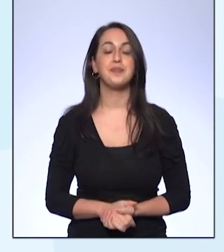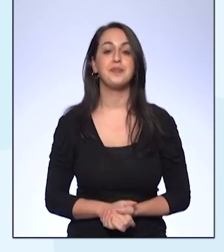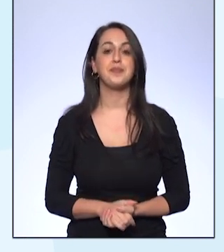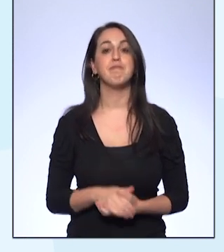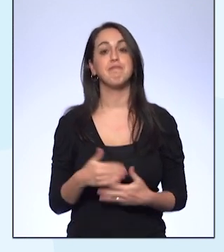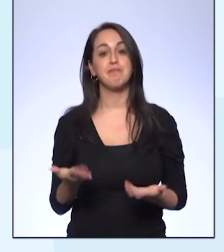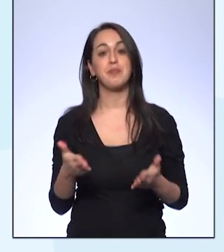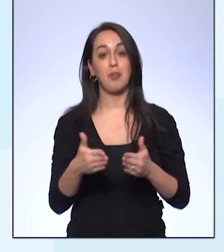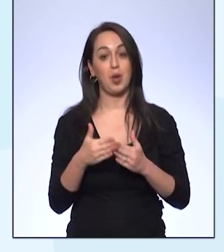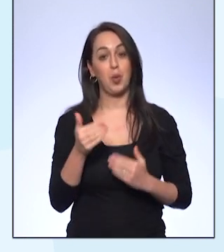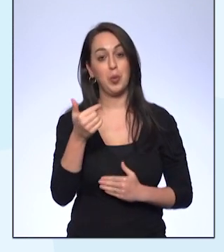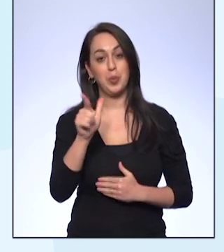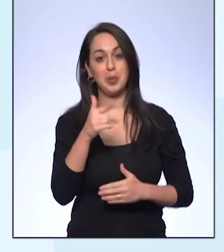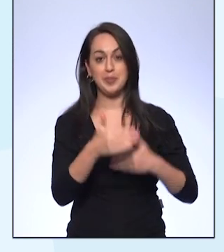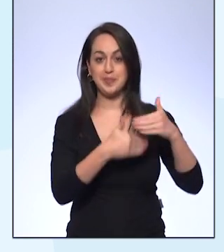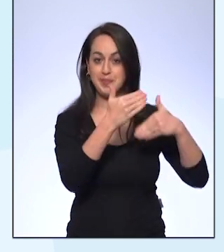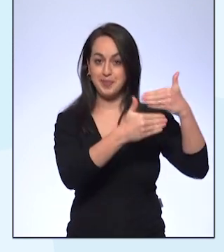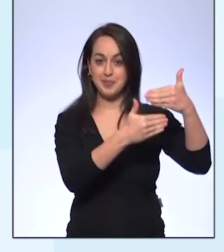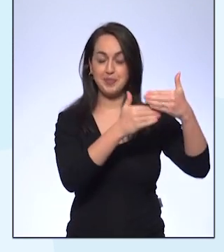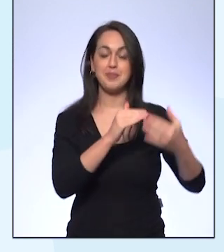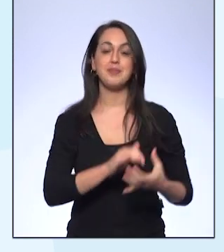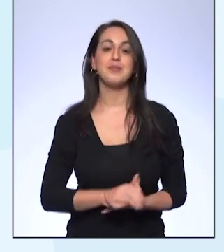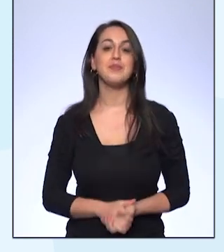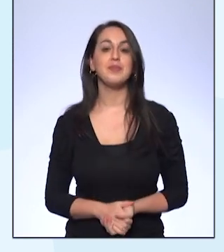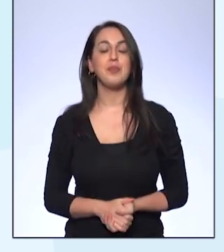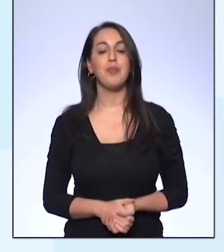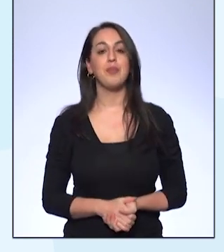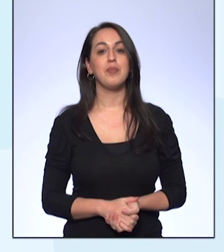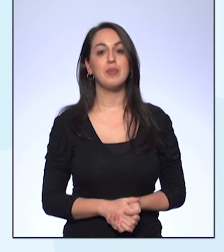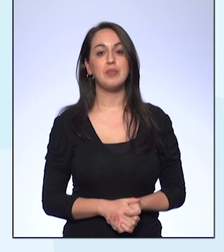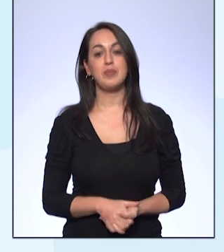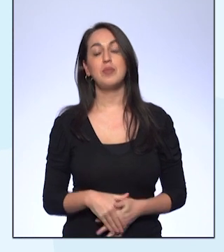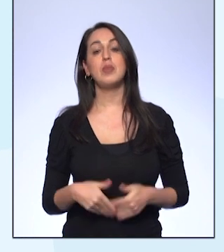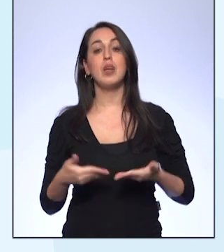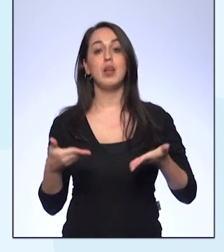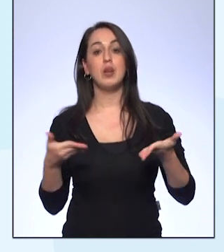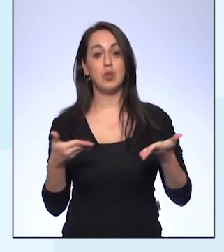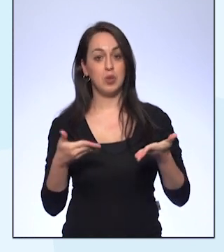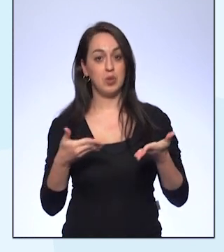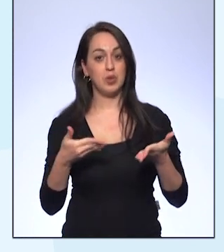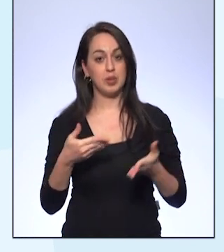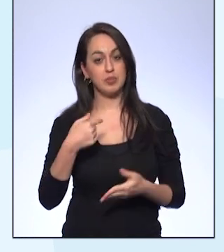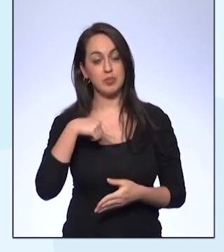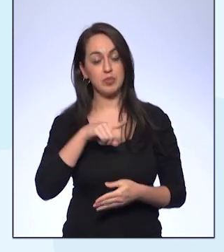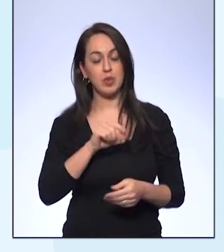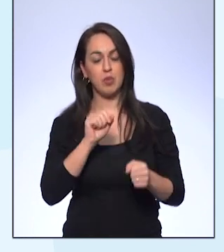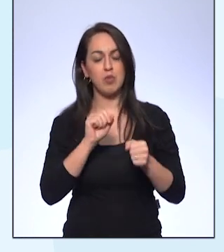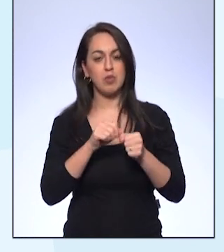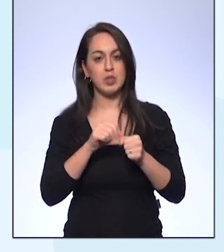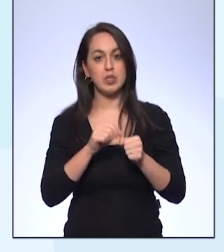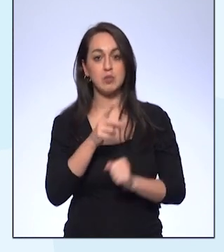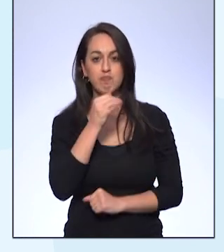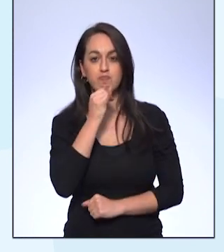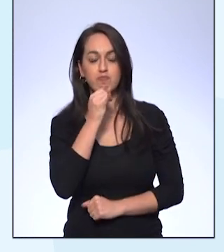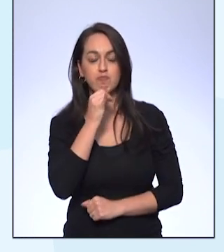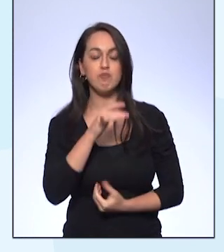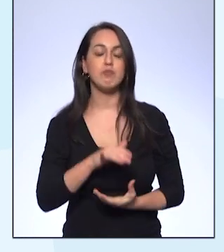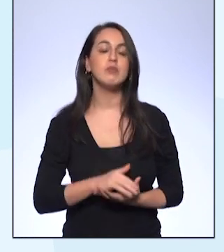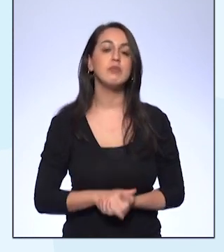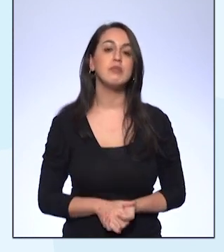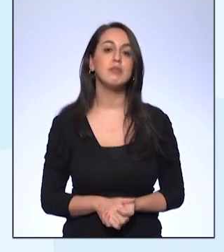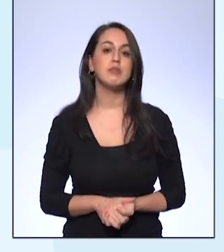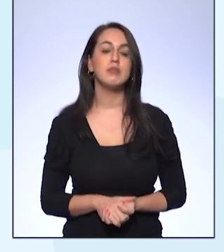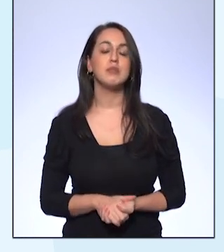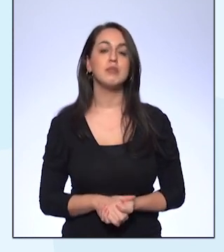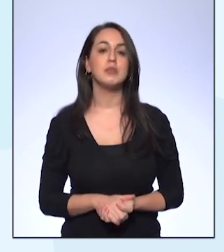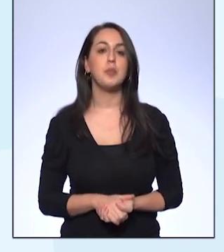por favor, próximo slide. Agora, eu vou fazer para vocês um exemplo. Então,